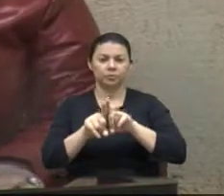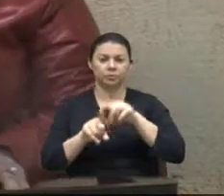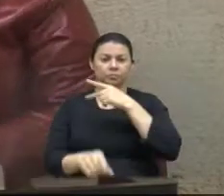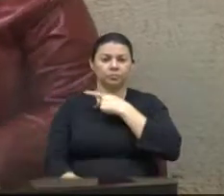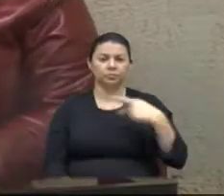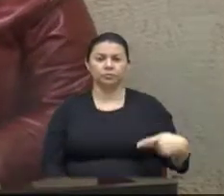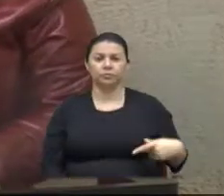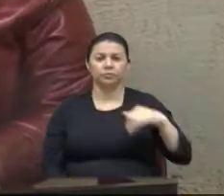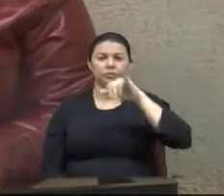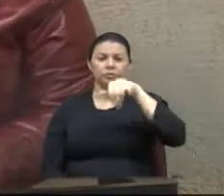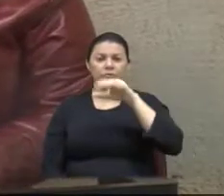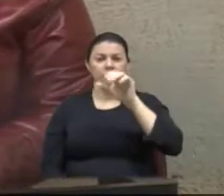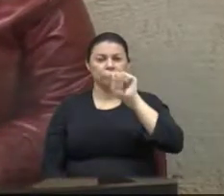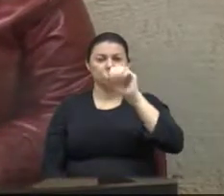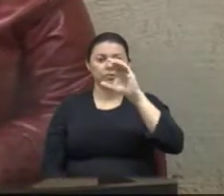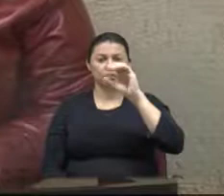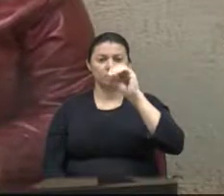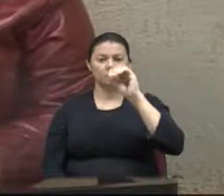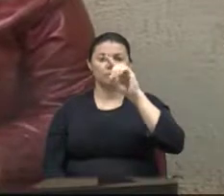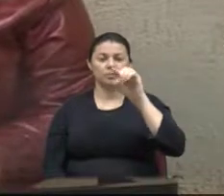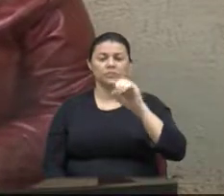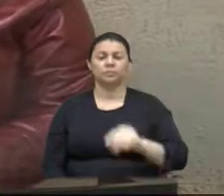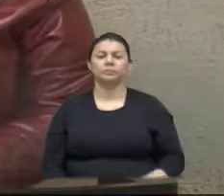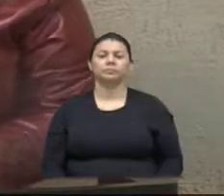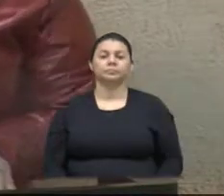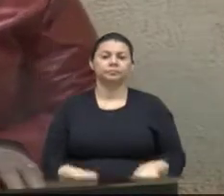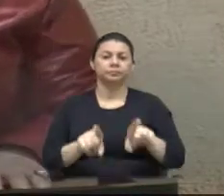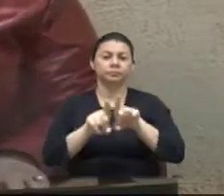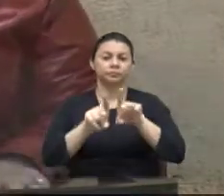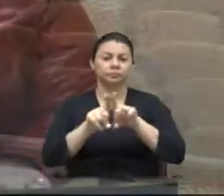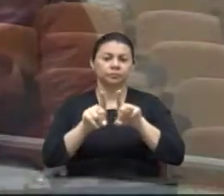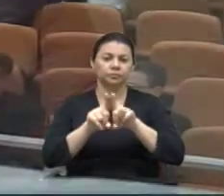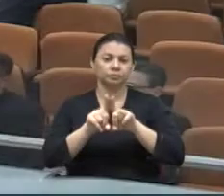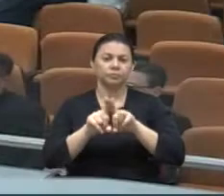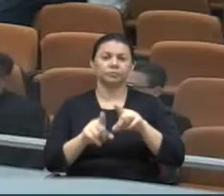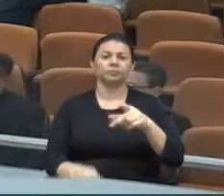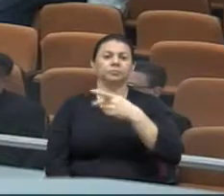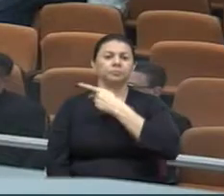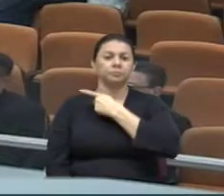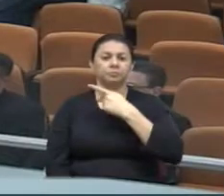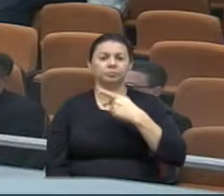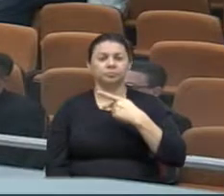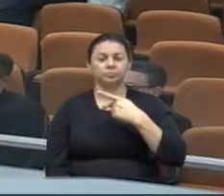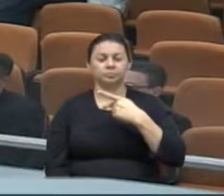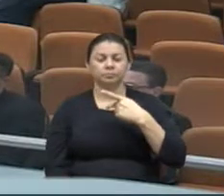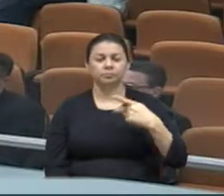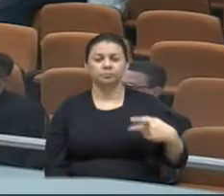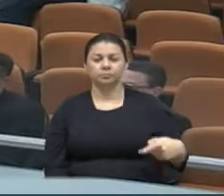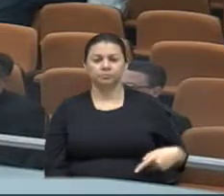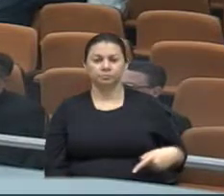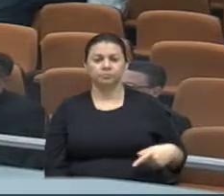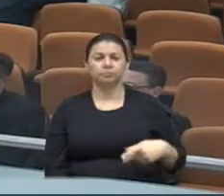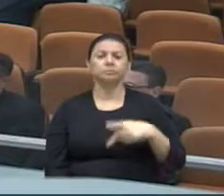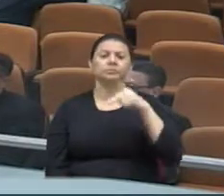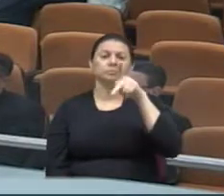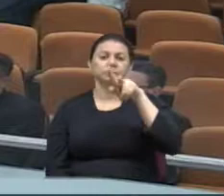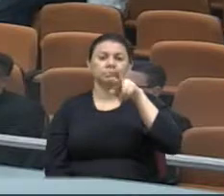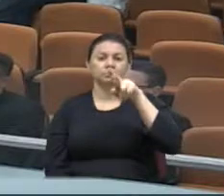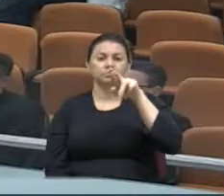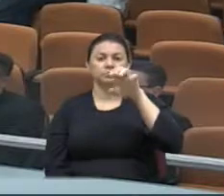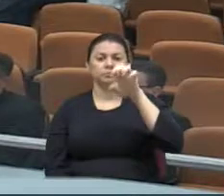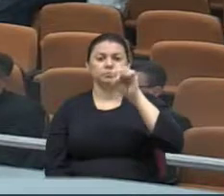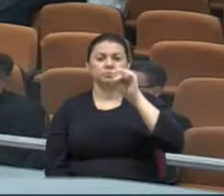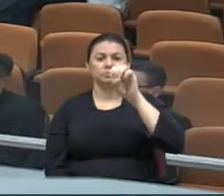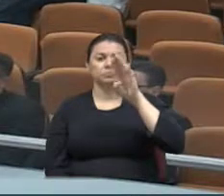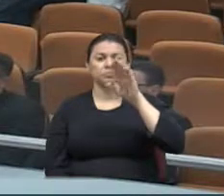manter mateus por óscar filho - da igreja eo presbítero henrique bizet é